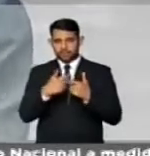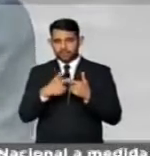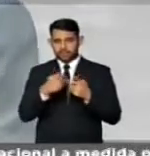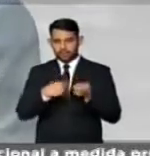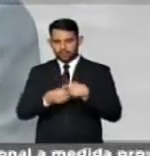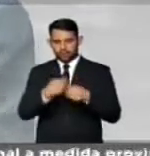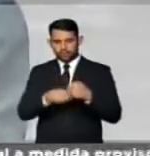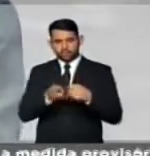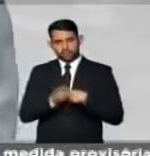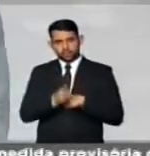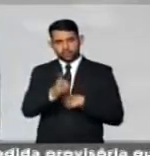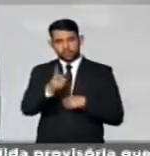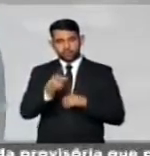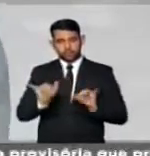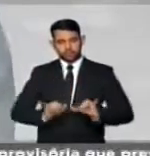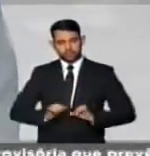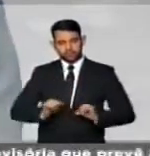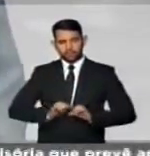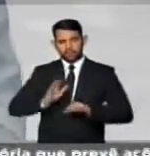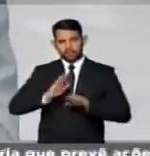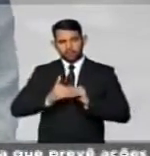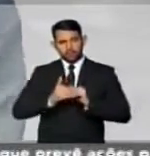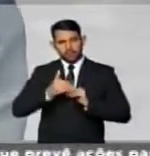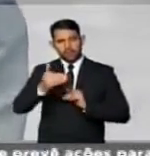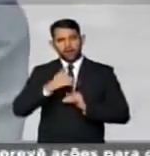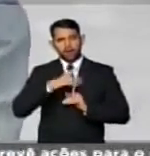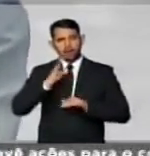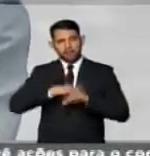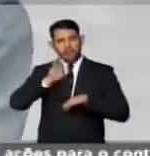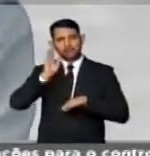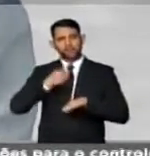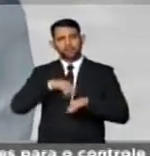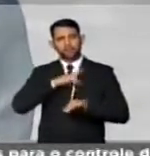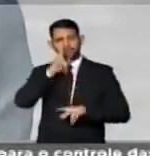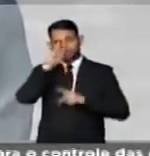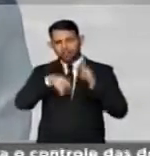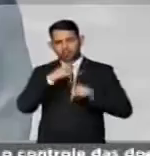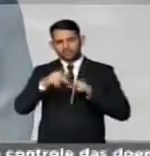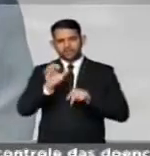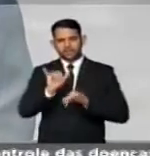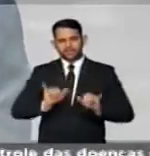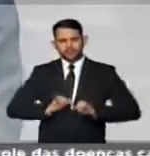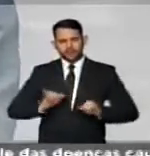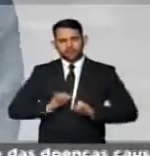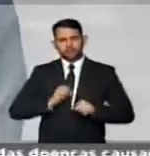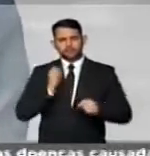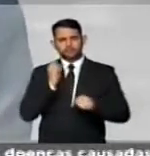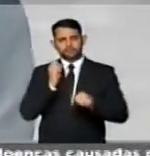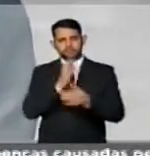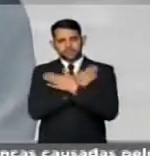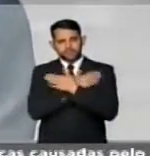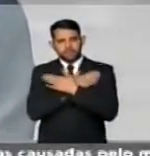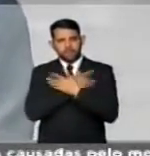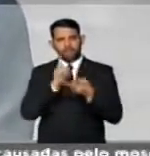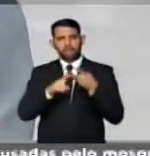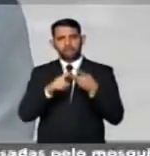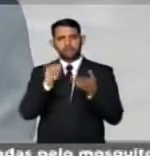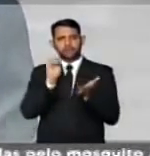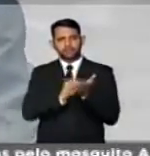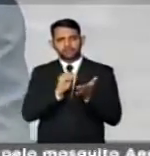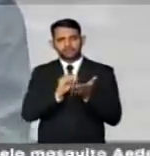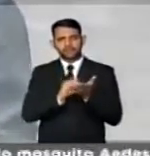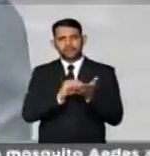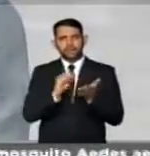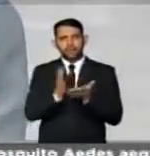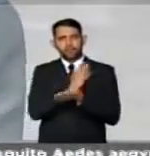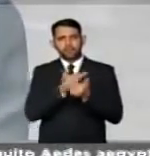o sofrimento maior é o do nosso povo, que vive o flagelo do desemprego, da carestia de vida e